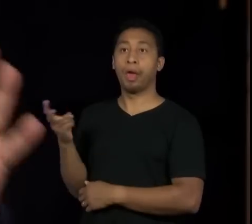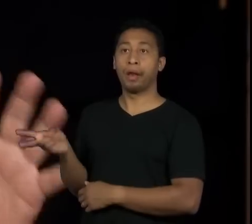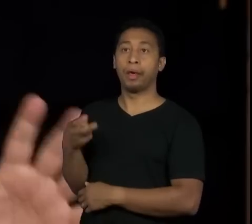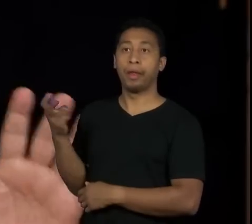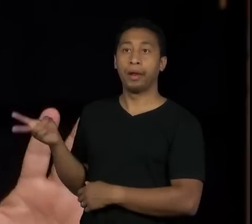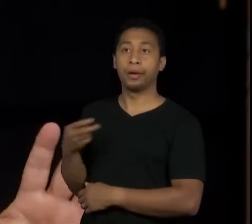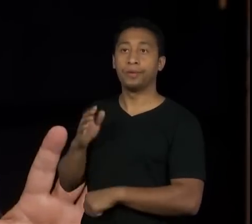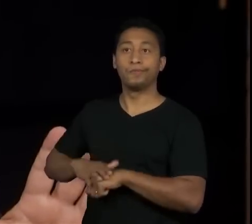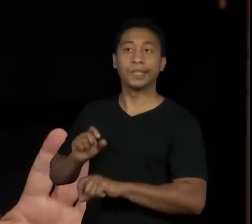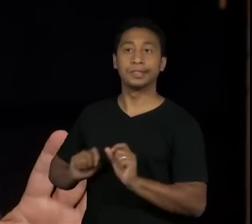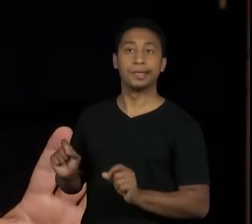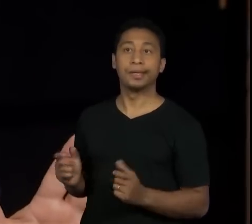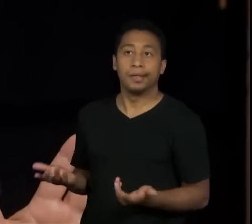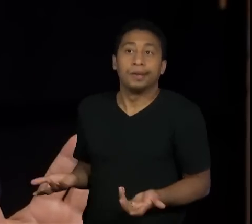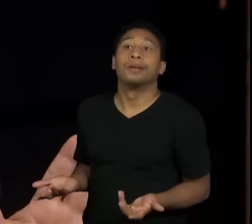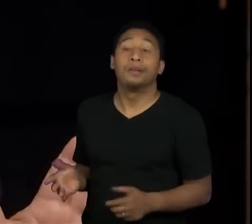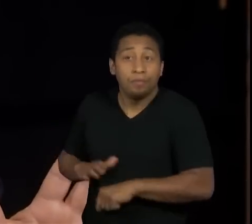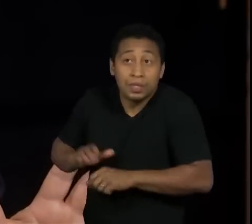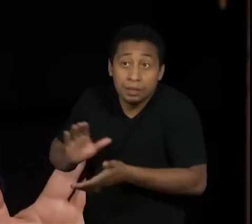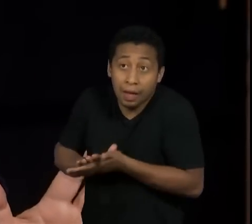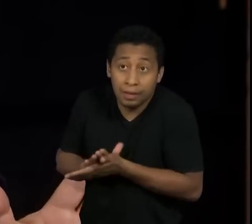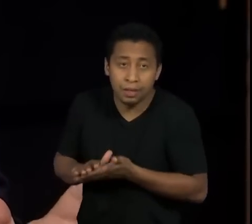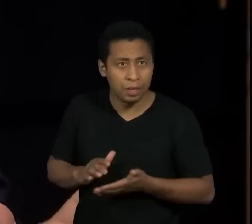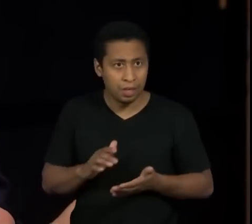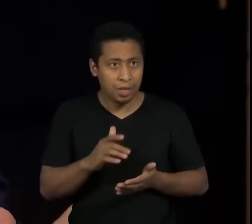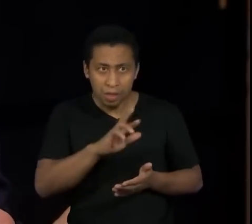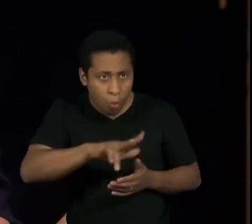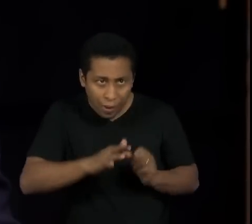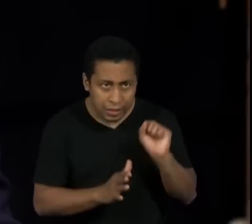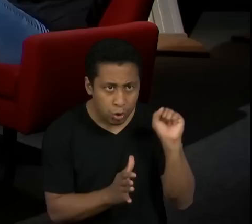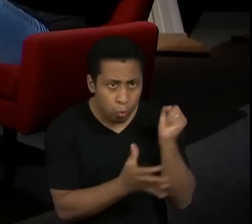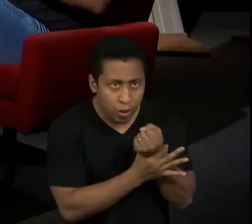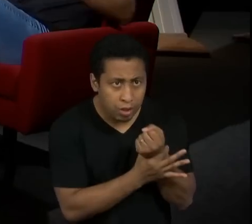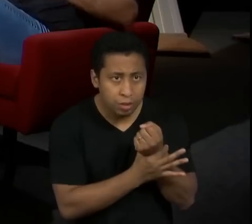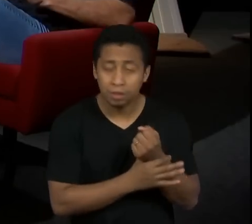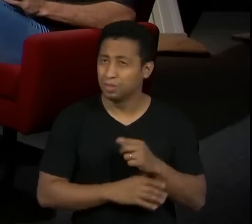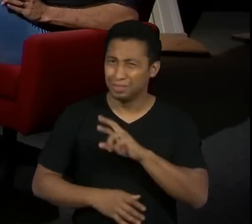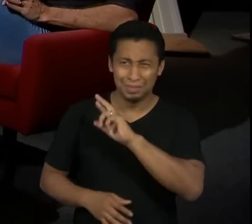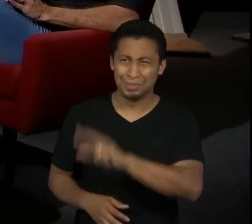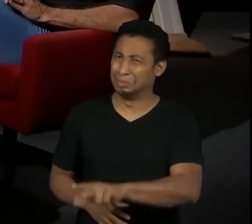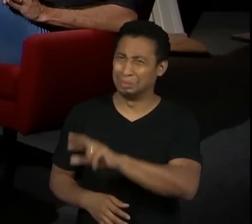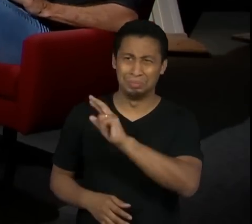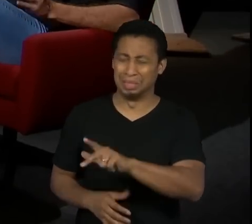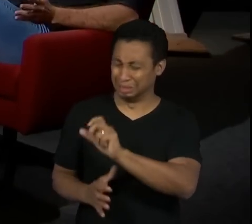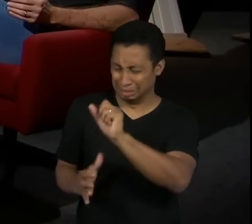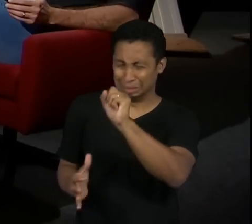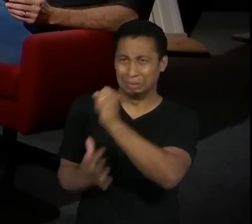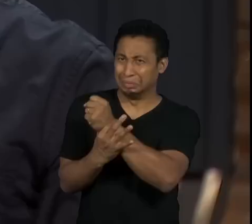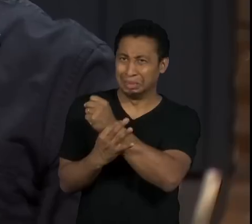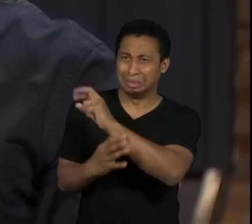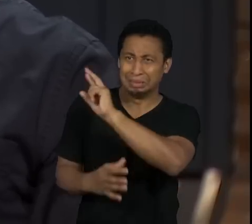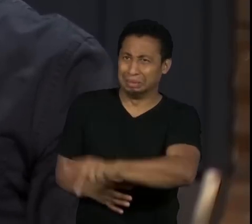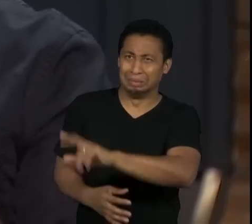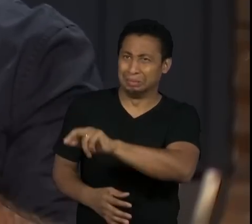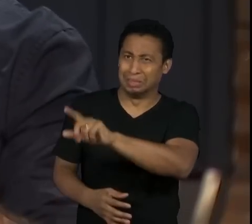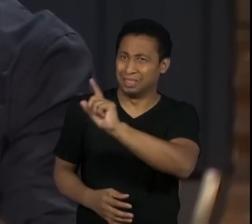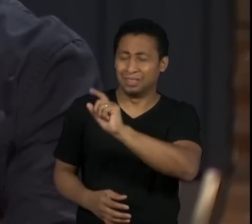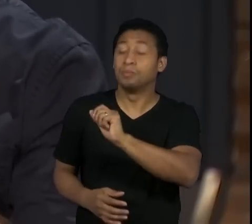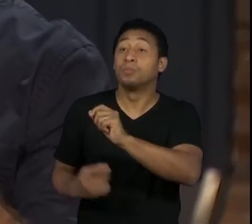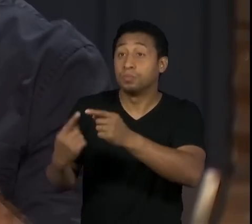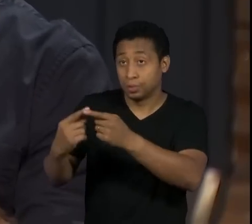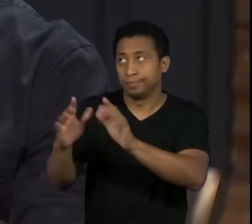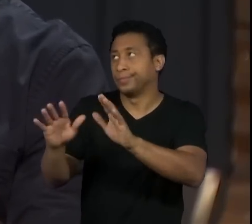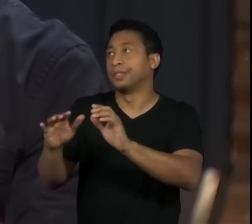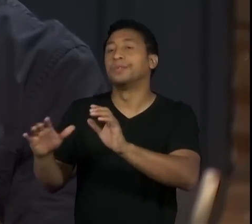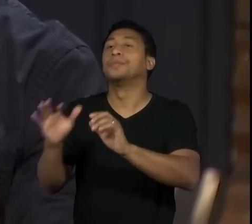com segurança, como é. Zero. Como Zero. é o argumento. Zero, e eu te explico aqui em 2 minutos. Segurança seria, você poderia